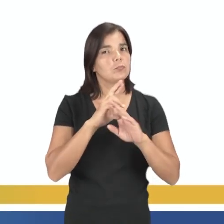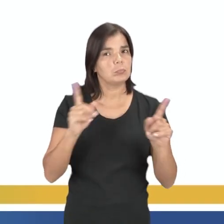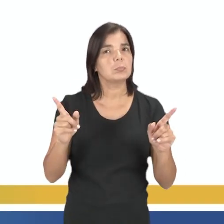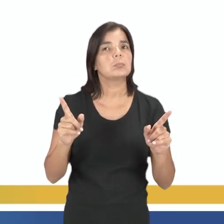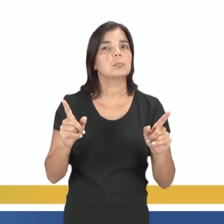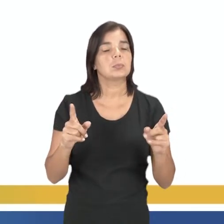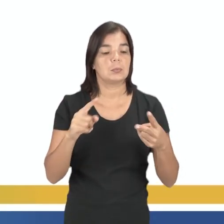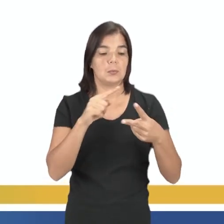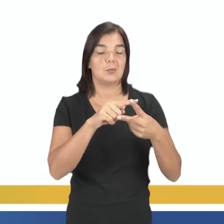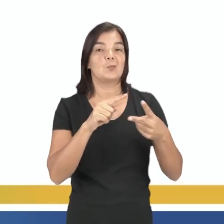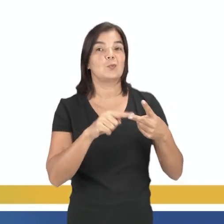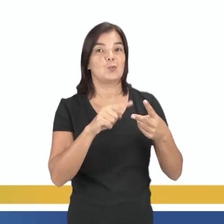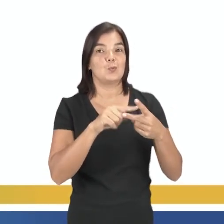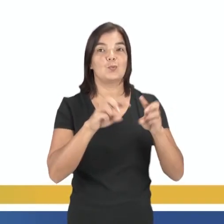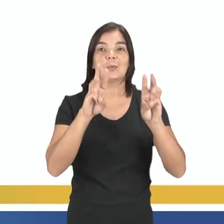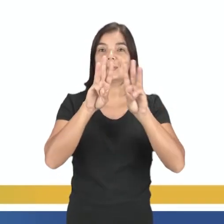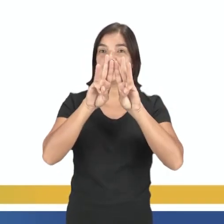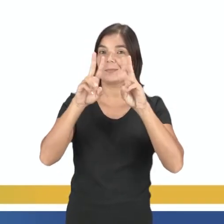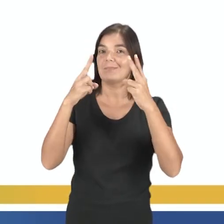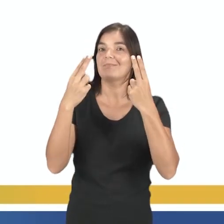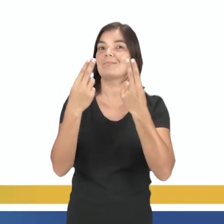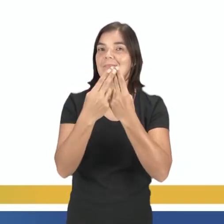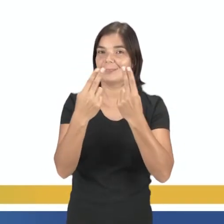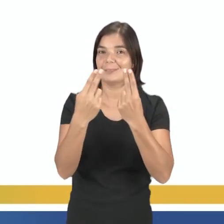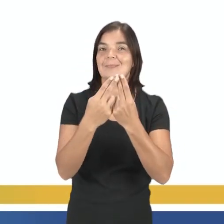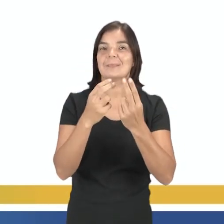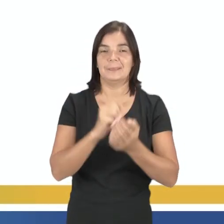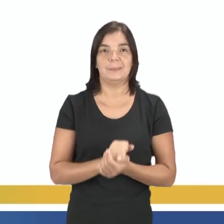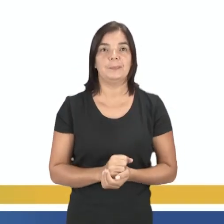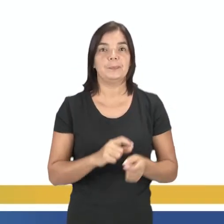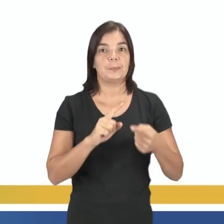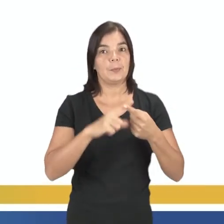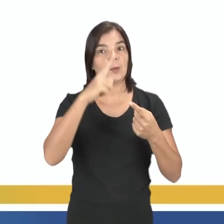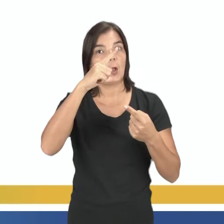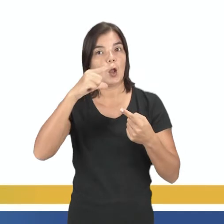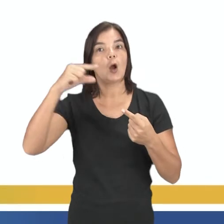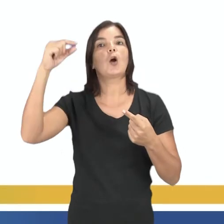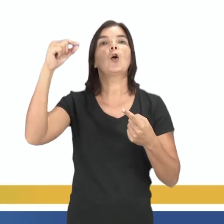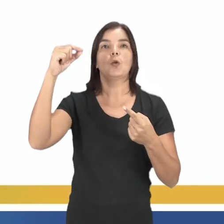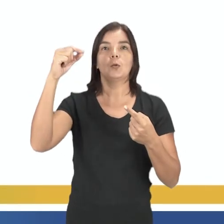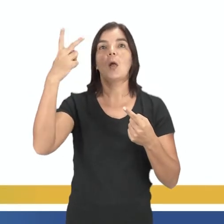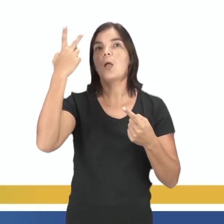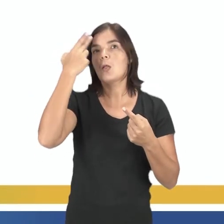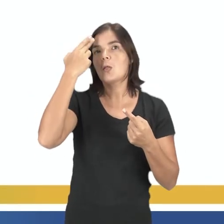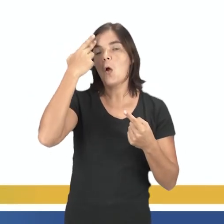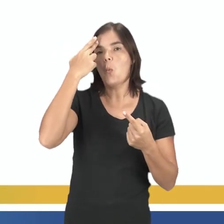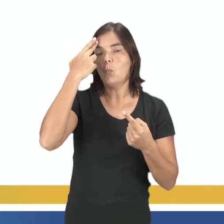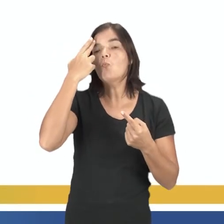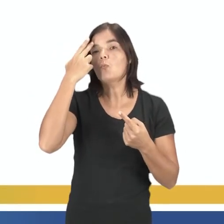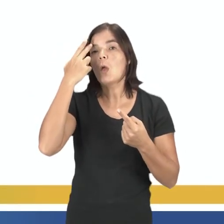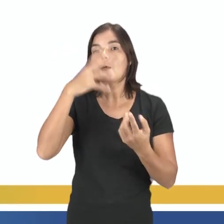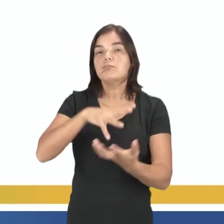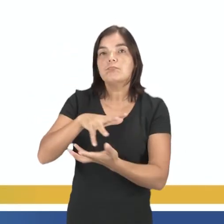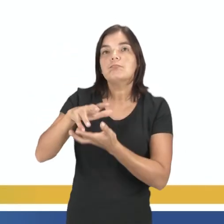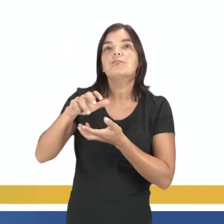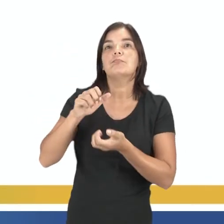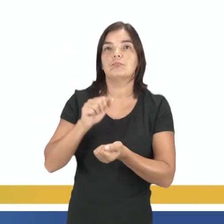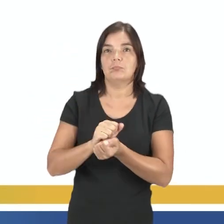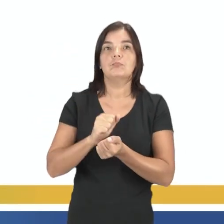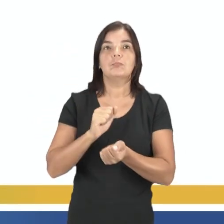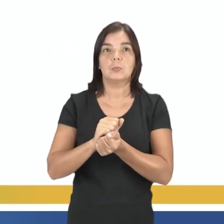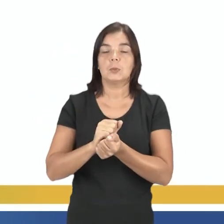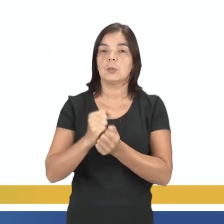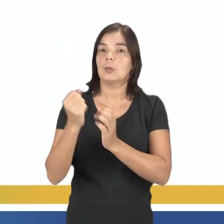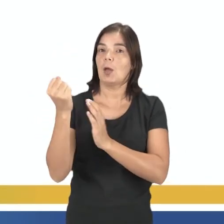porque nós vamos ter duas massas. Nós vamos ter a Lua, é um satélite natural que orbita o planeta Terra pela